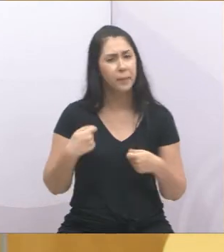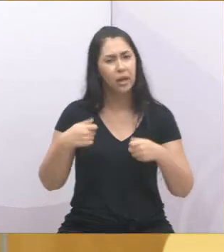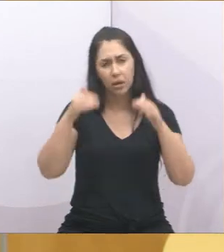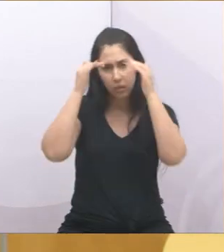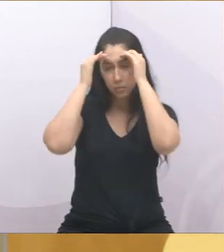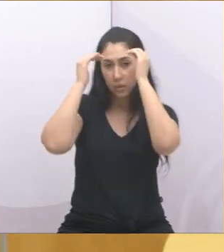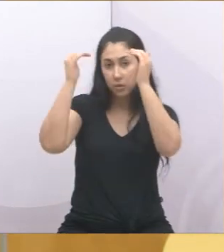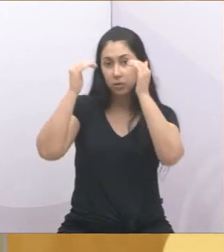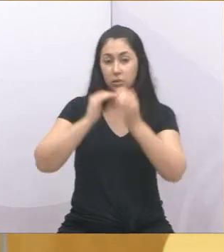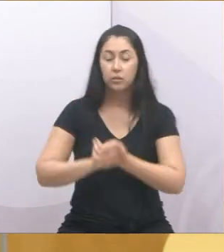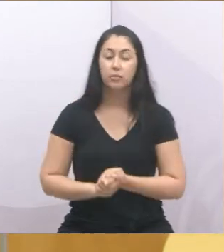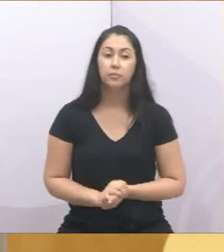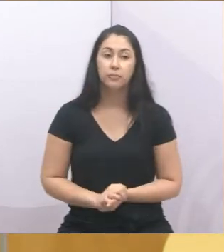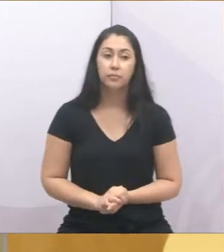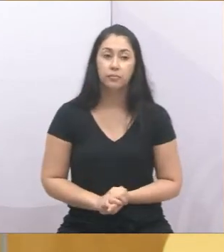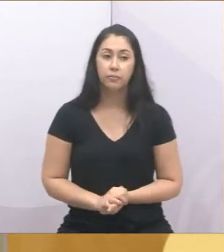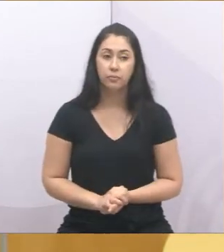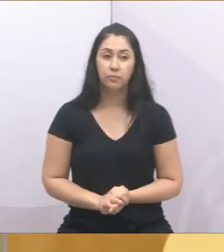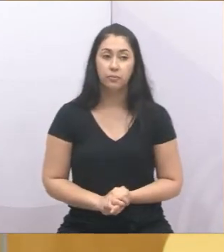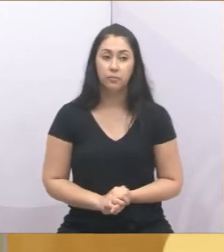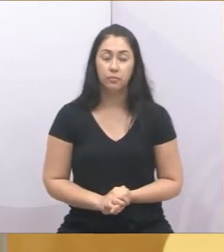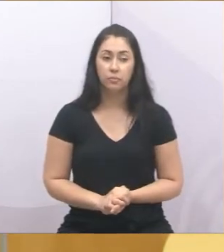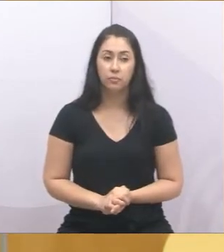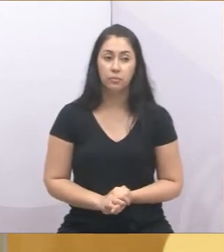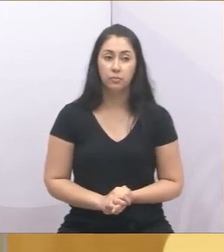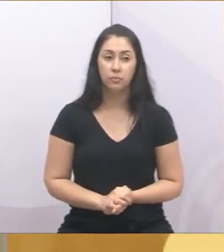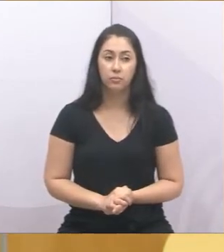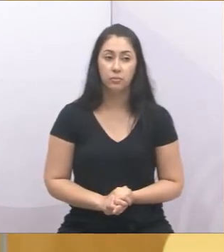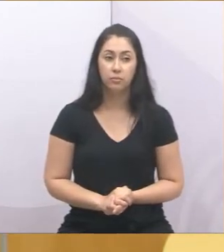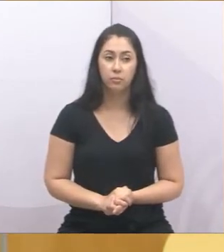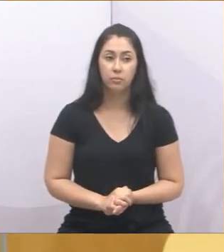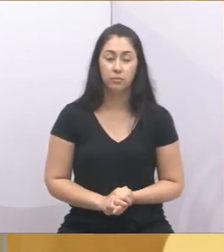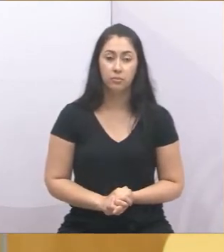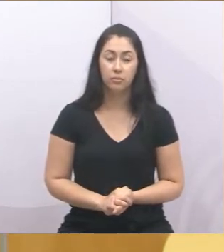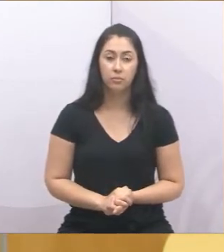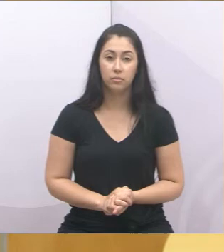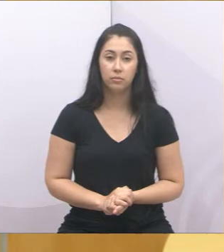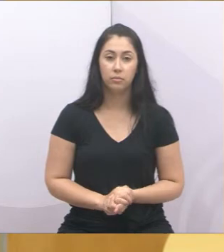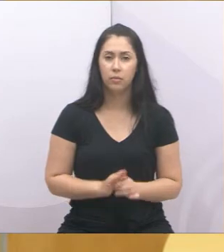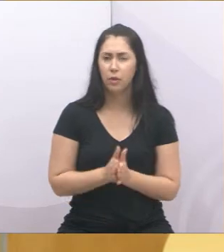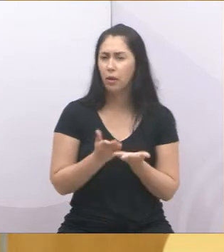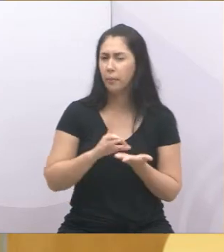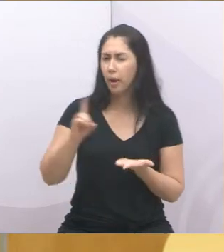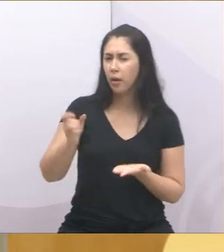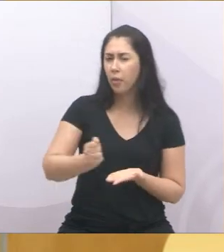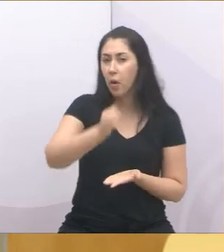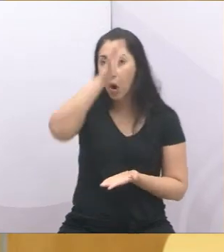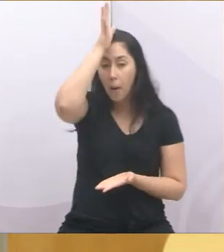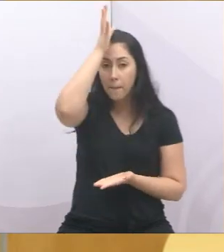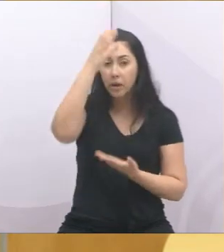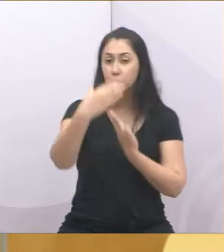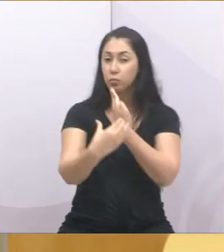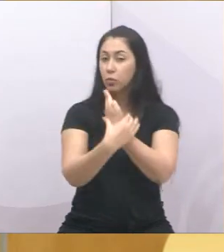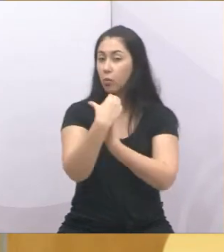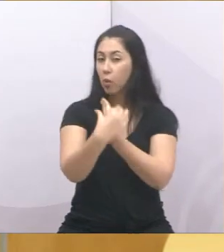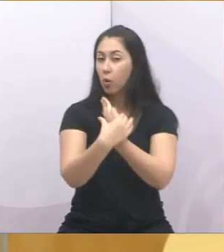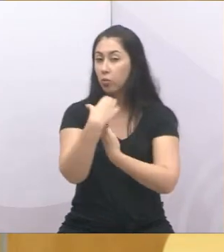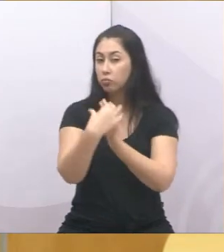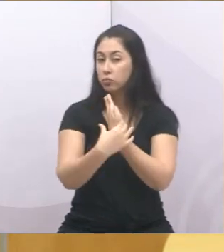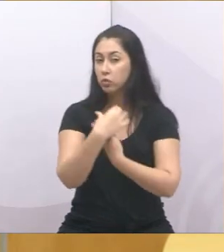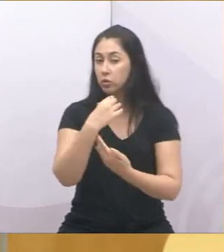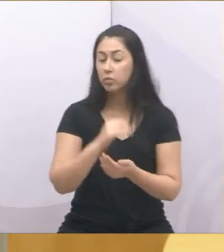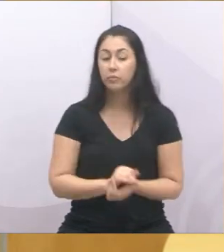submissão, a Epístola de Romanos nos traz uma orientação: